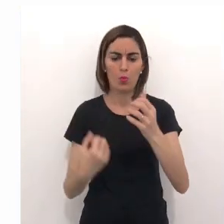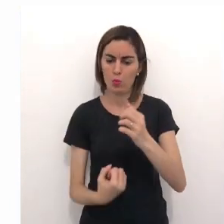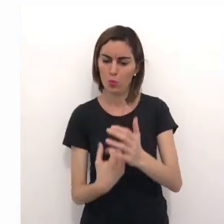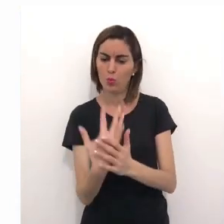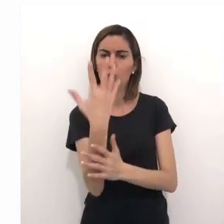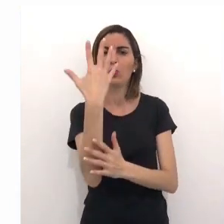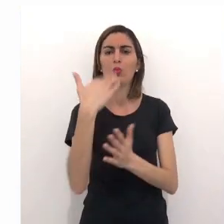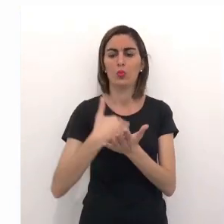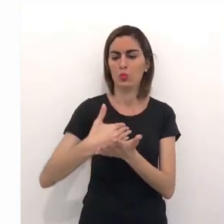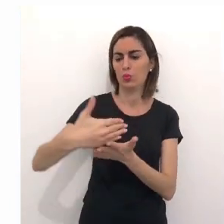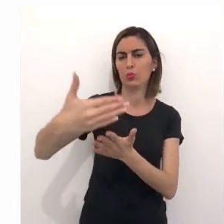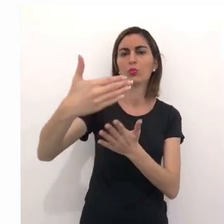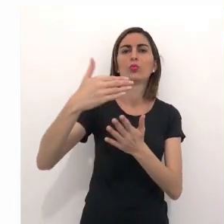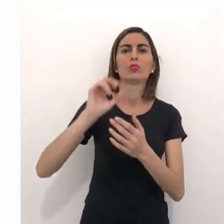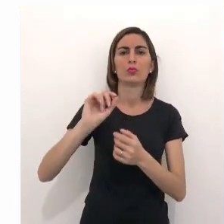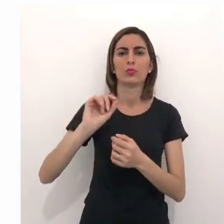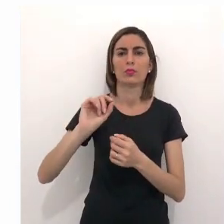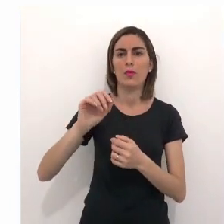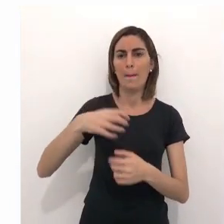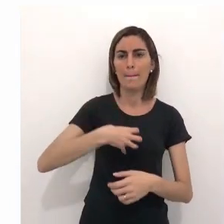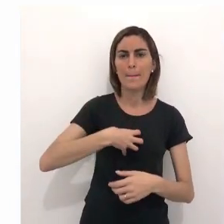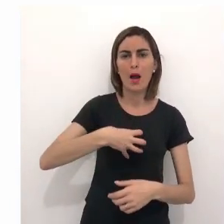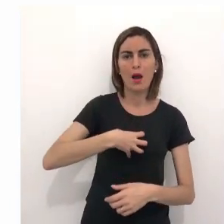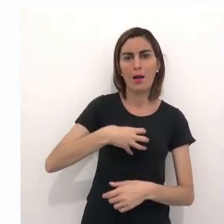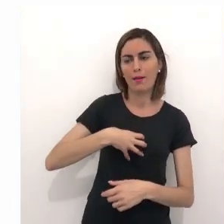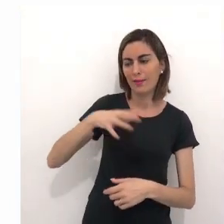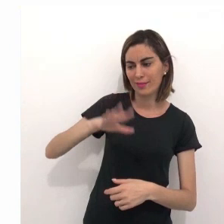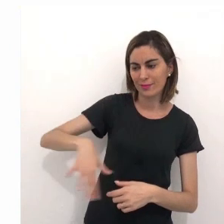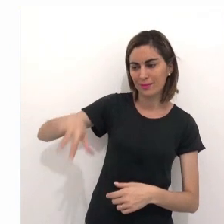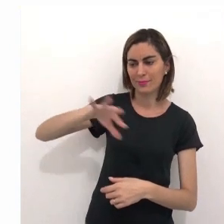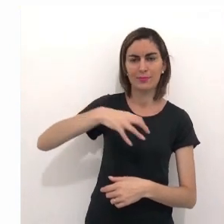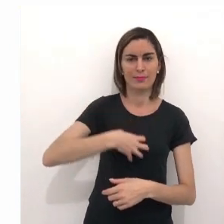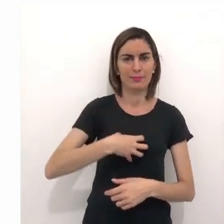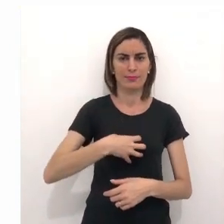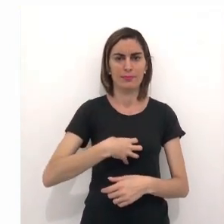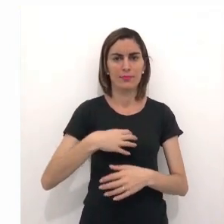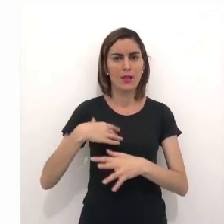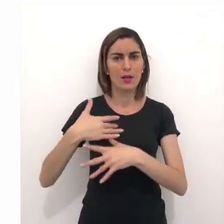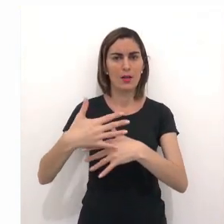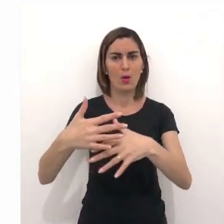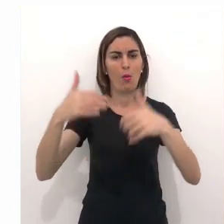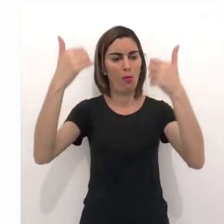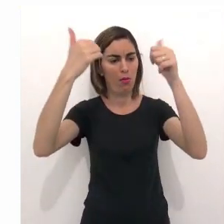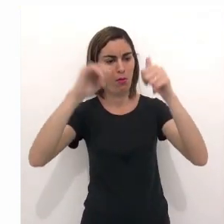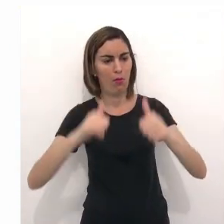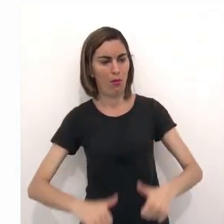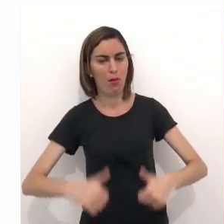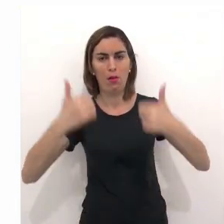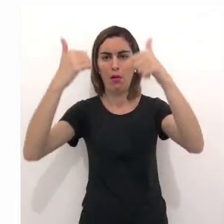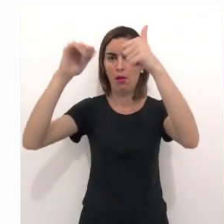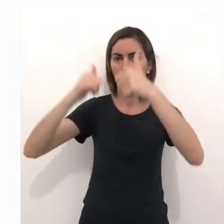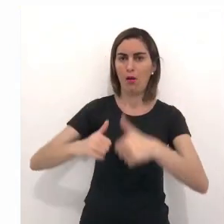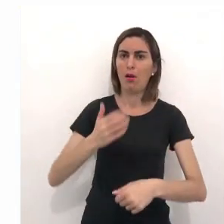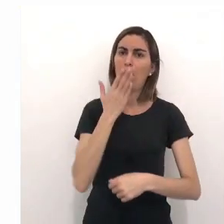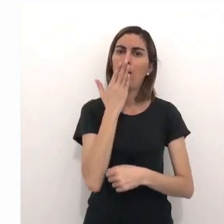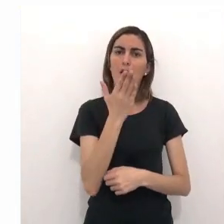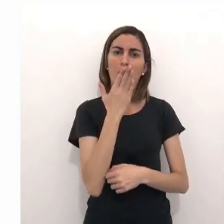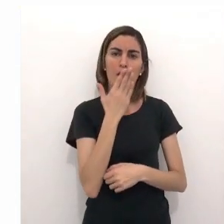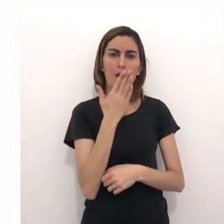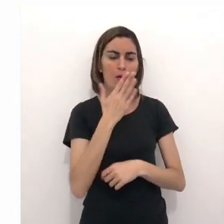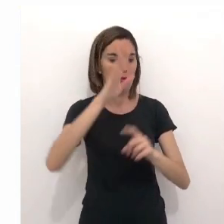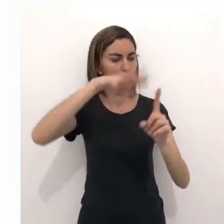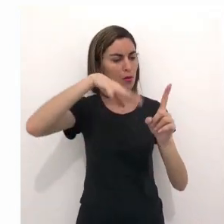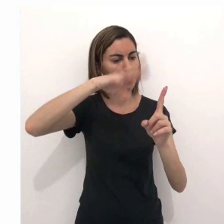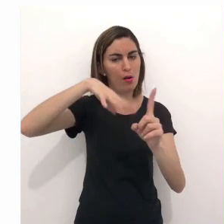No recôncavo baiano. Um tipo de idolatria indígena. Era um